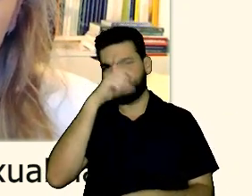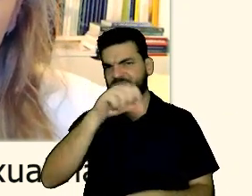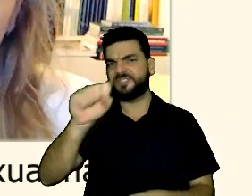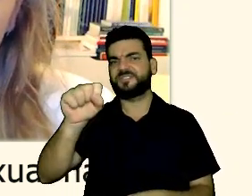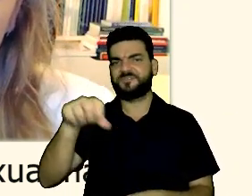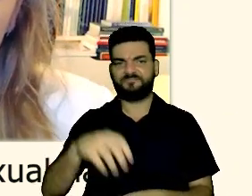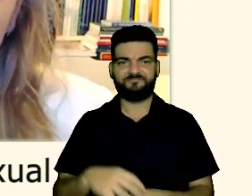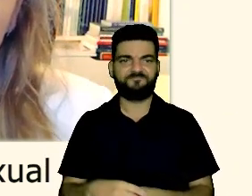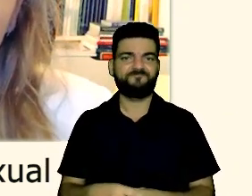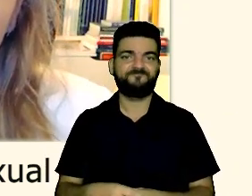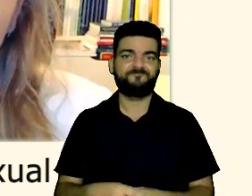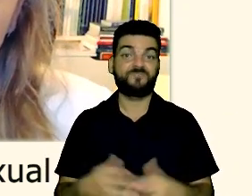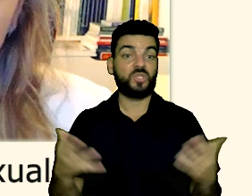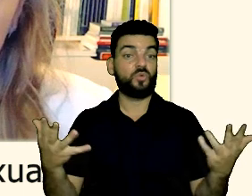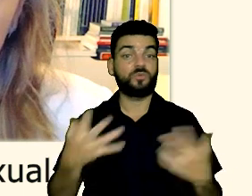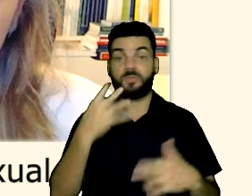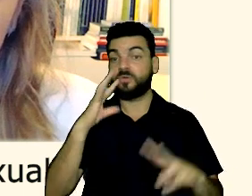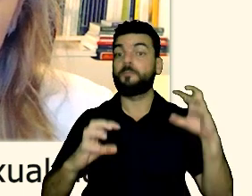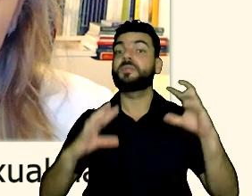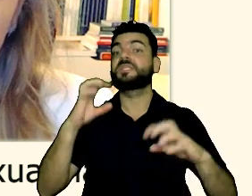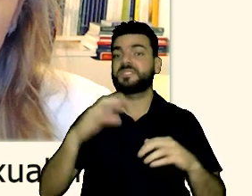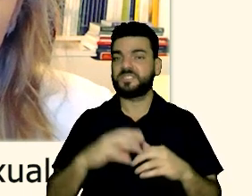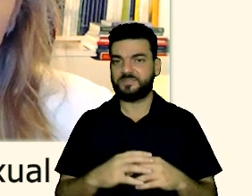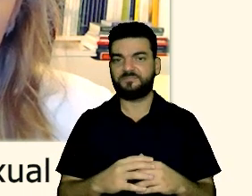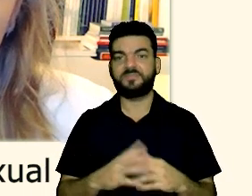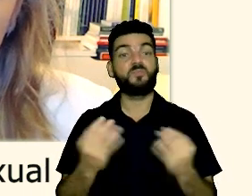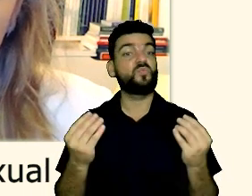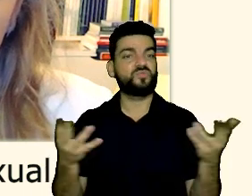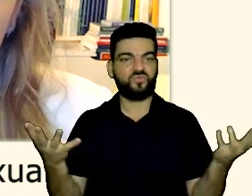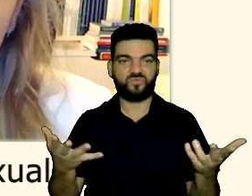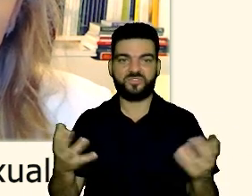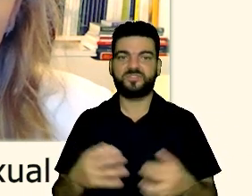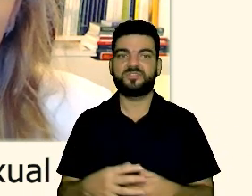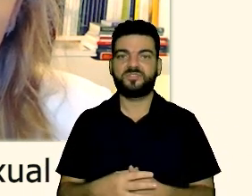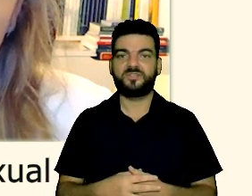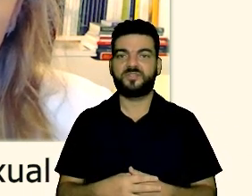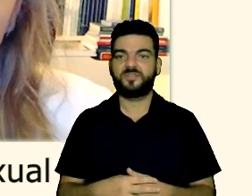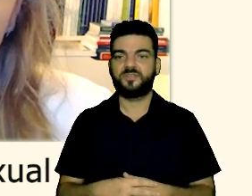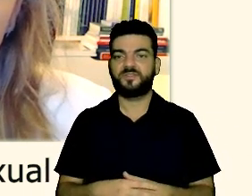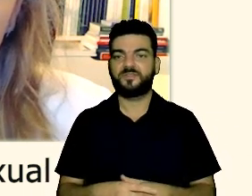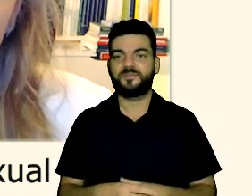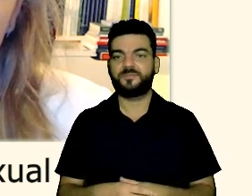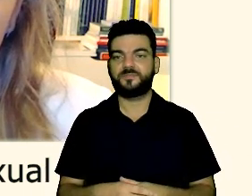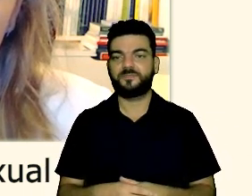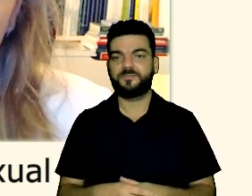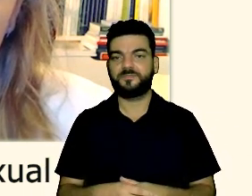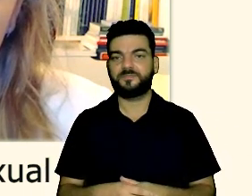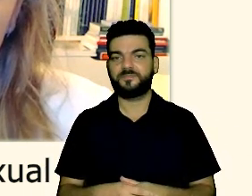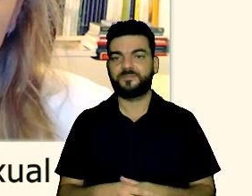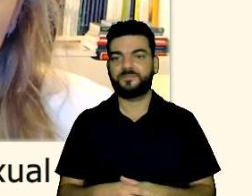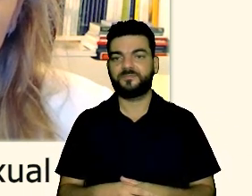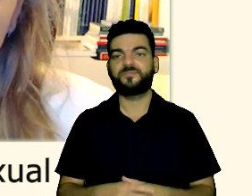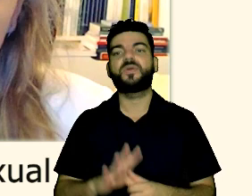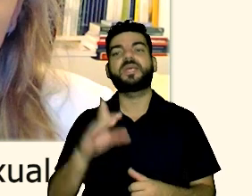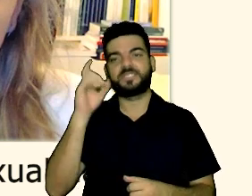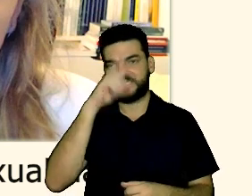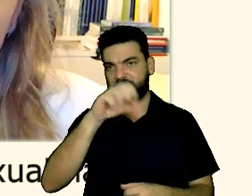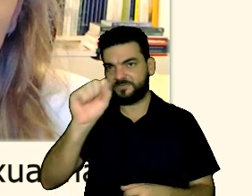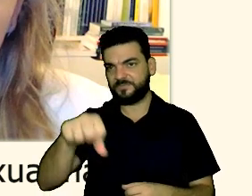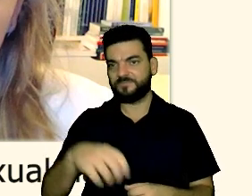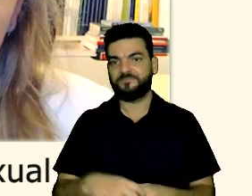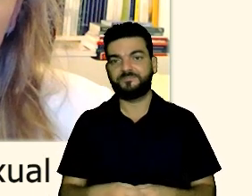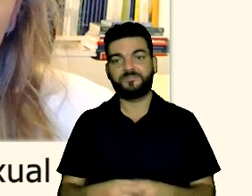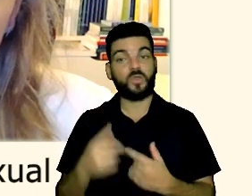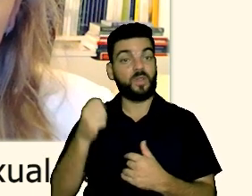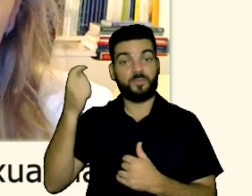respeito pelo outro, independente da sua religião. Mas que, sem dúvida, é dificílimo, e parece que a gente está vivendo